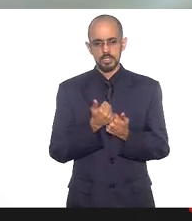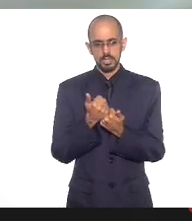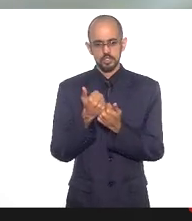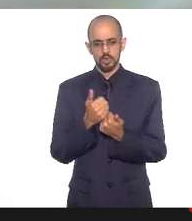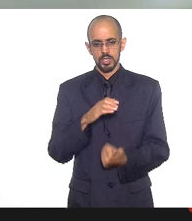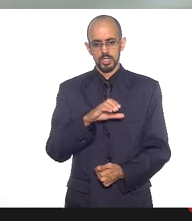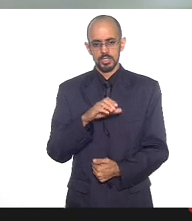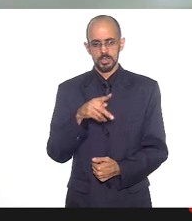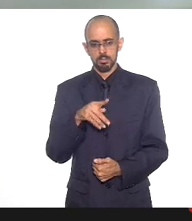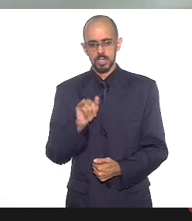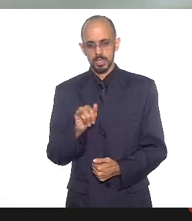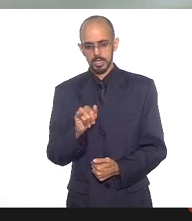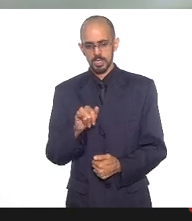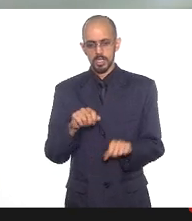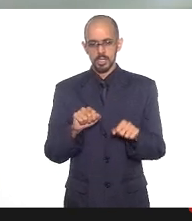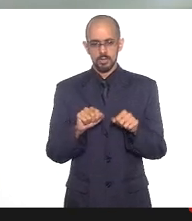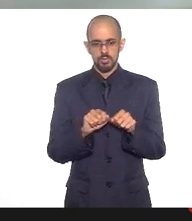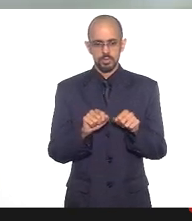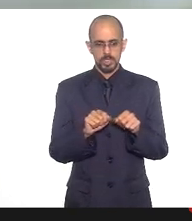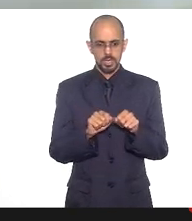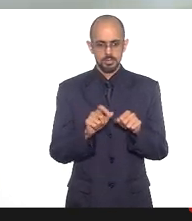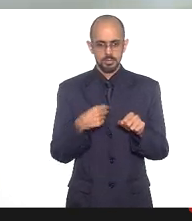que produzisse